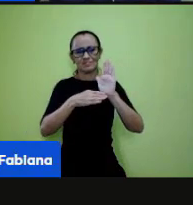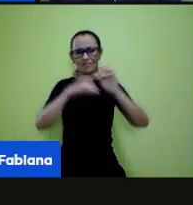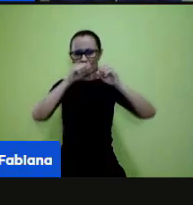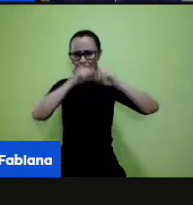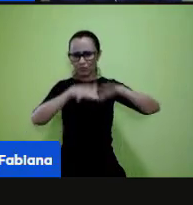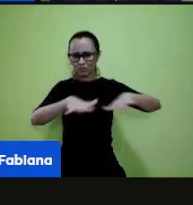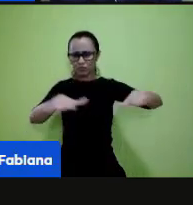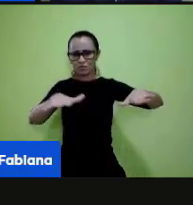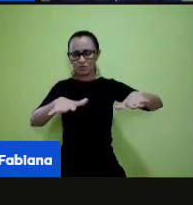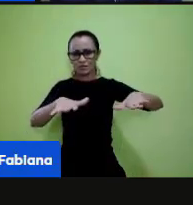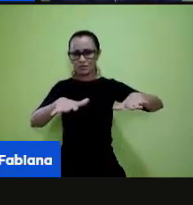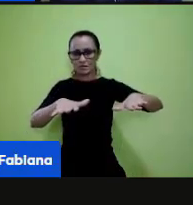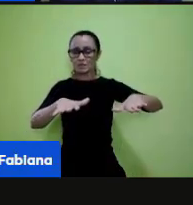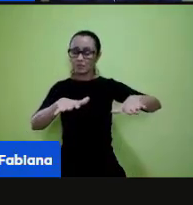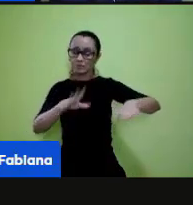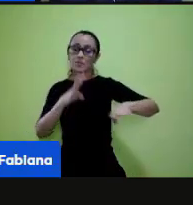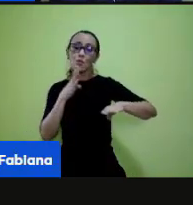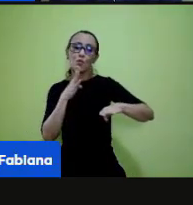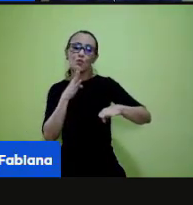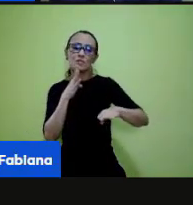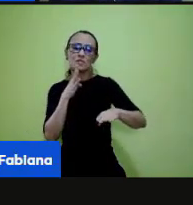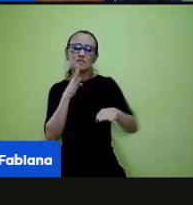gente poder combatê-lo.